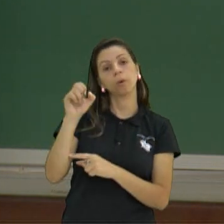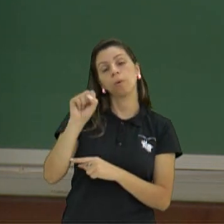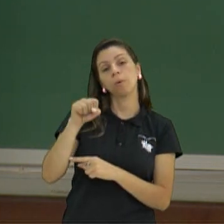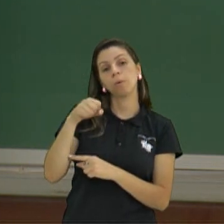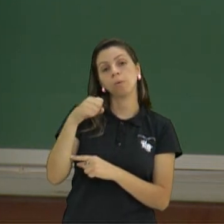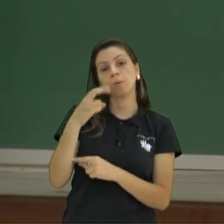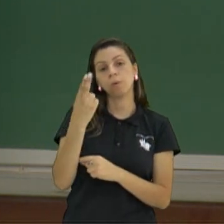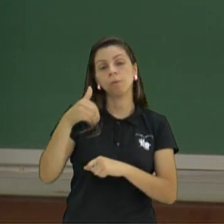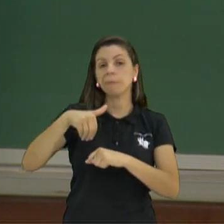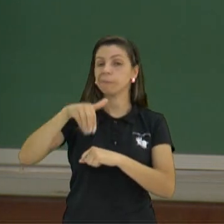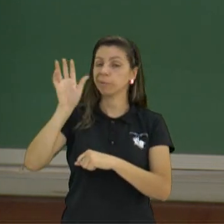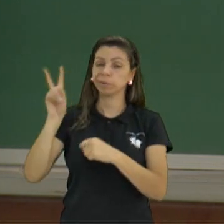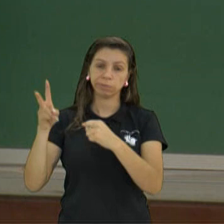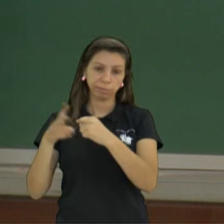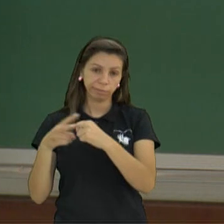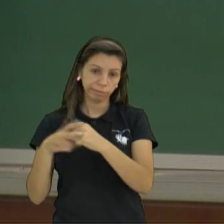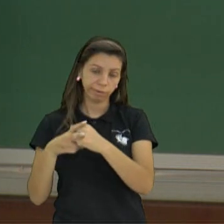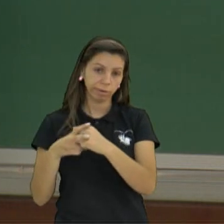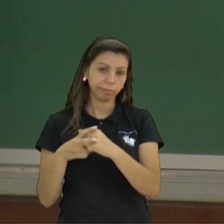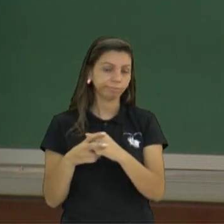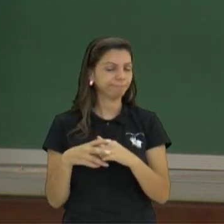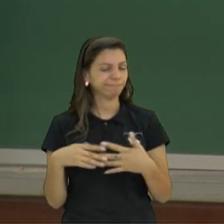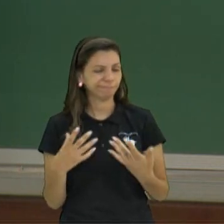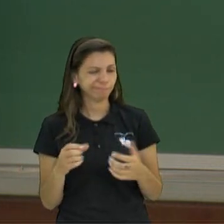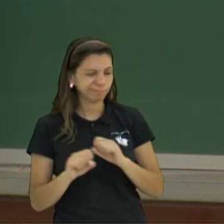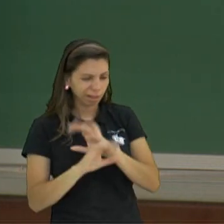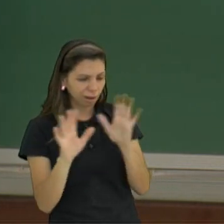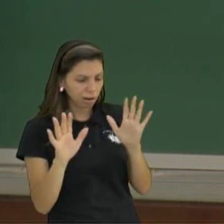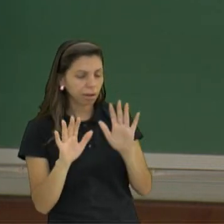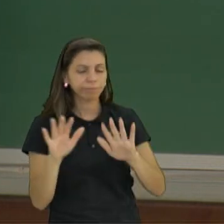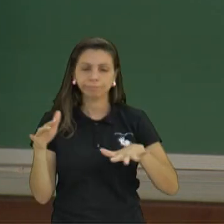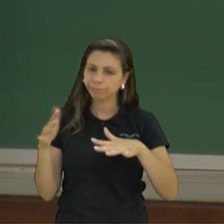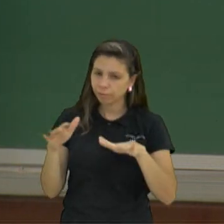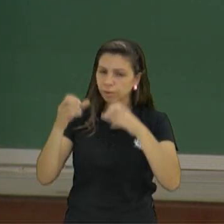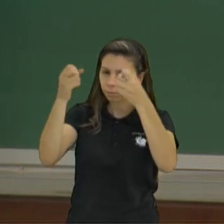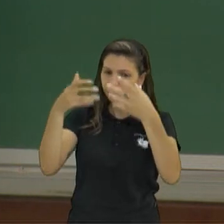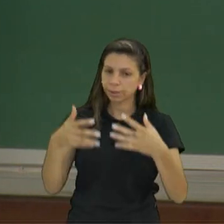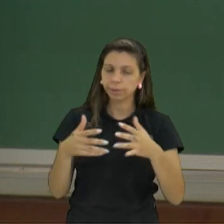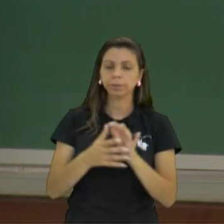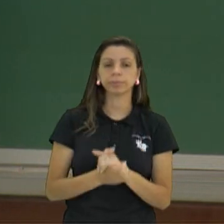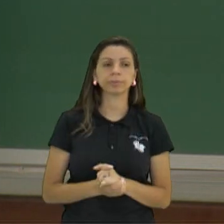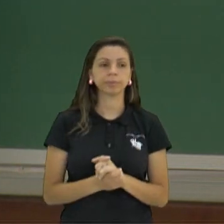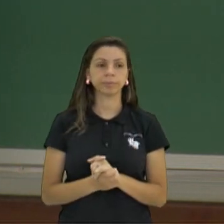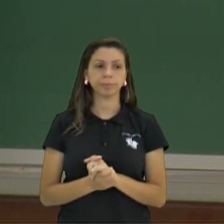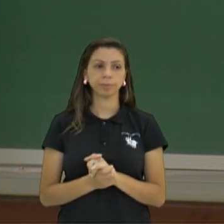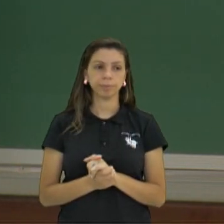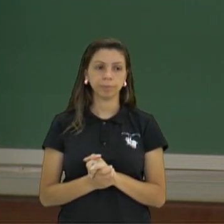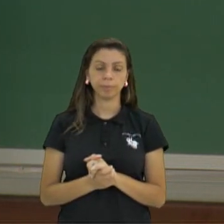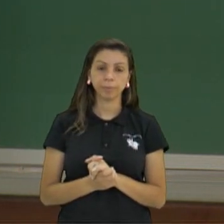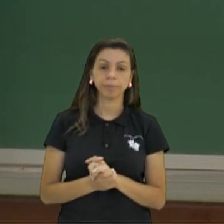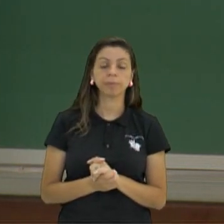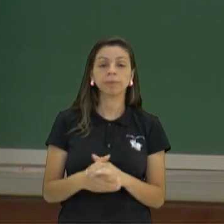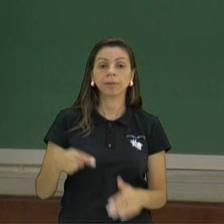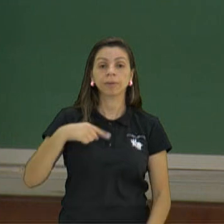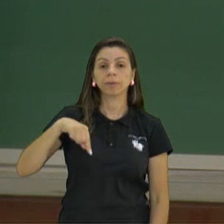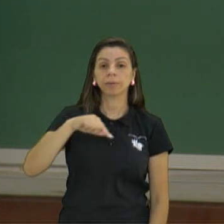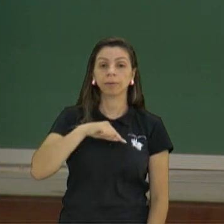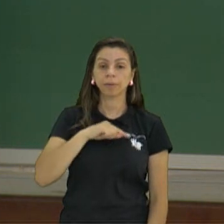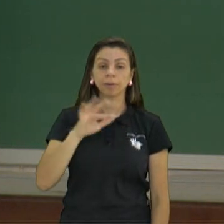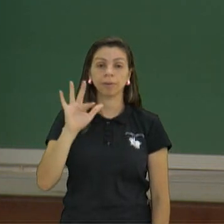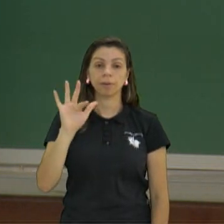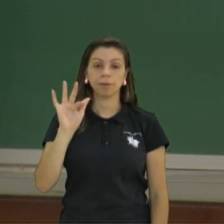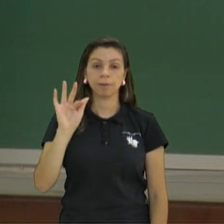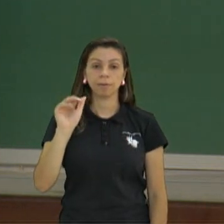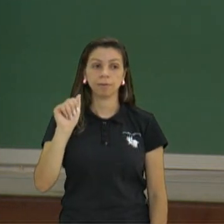verbais. Tá claro? Mais ou menos, professora. Vamos tentar no exemplo? Façamos silêncio,